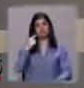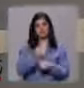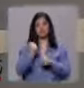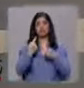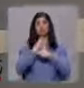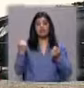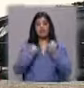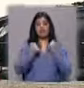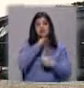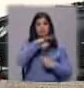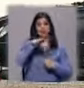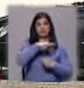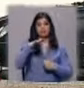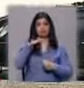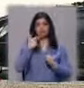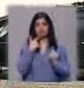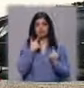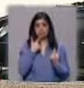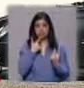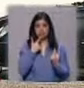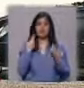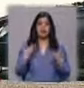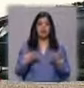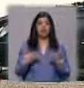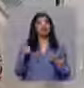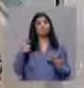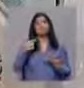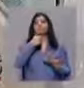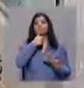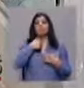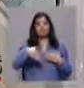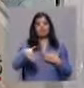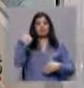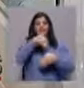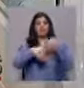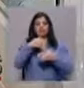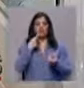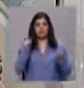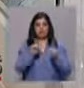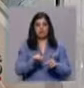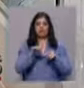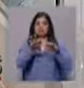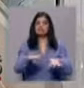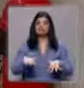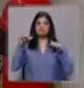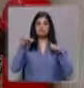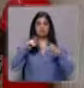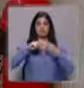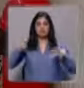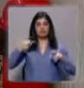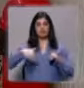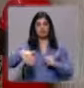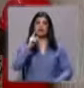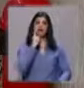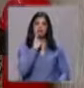decisão volta a estar nas mãos da oposição, já que ficou decidida uma nova votação em Assembleia Municipal, provavelmente em abril. Se também